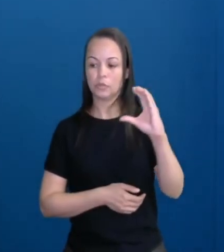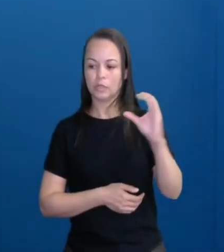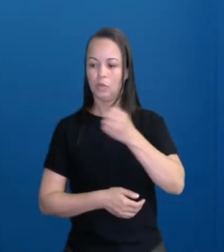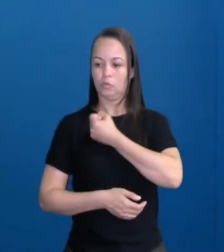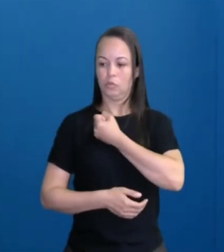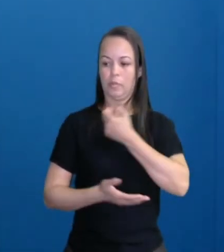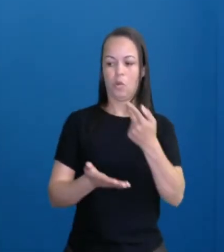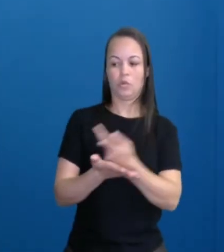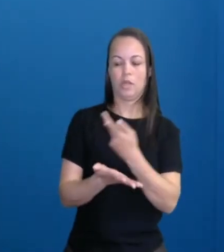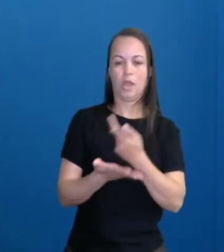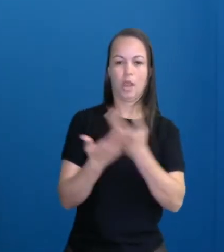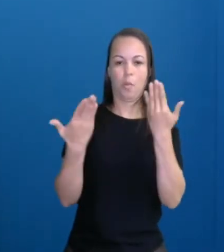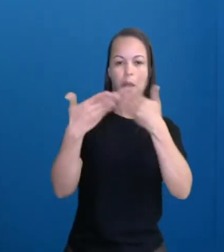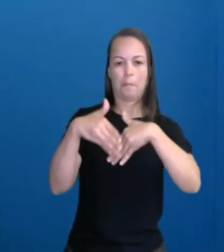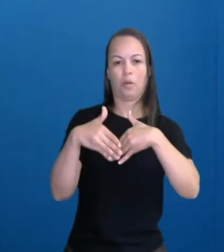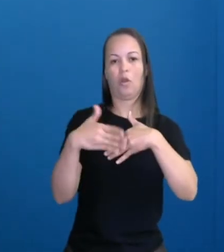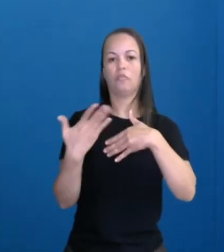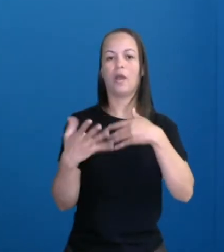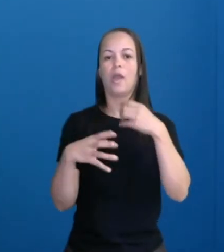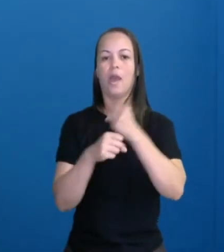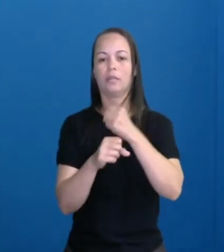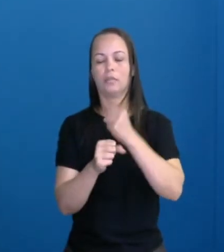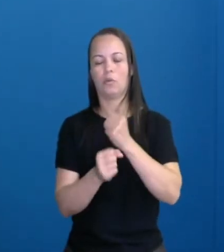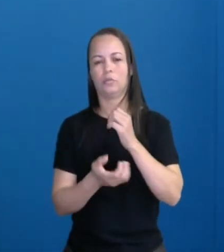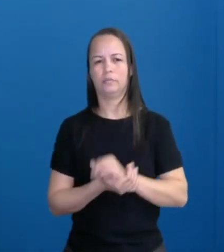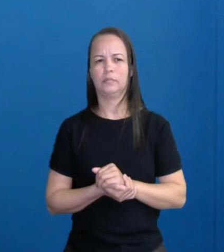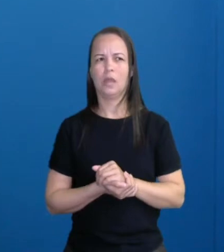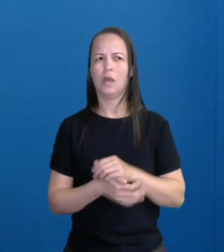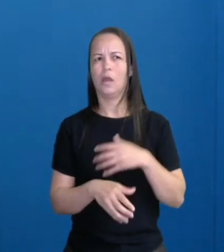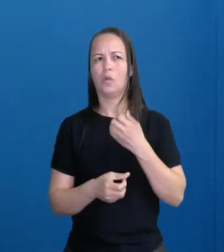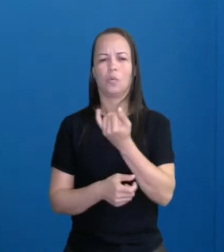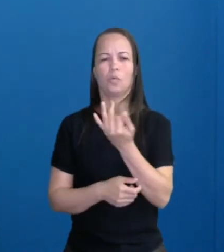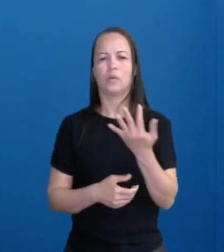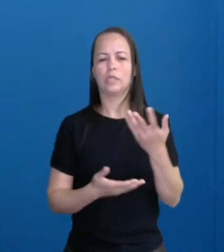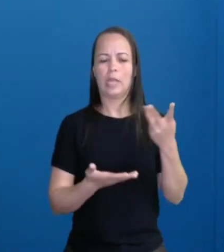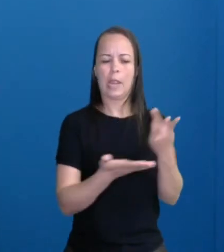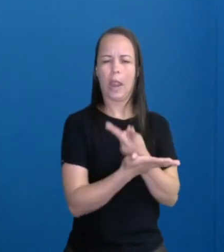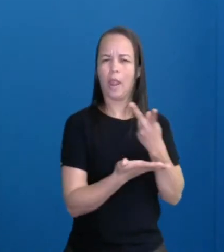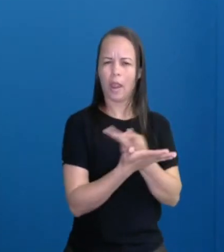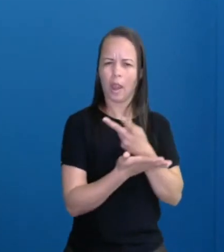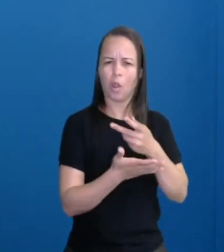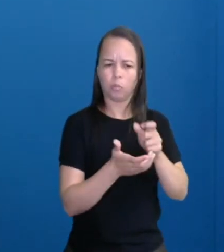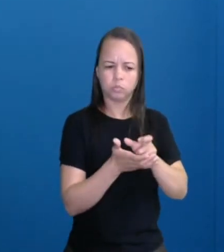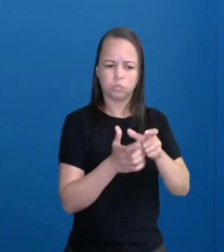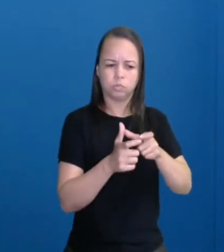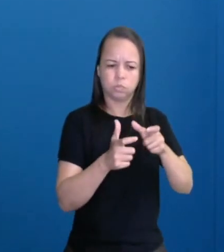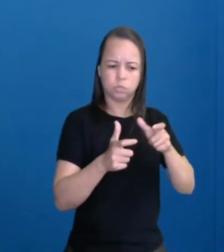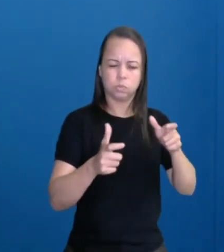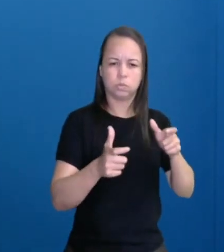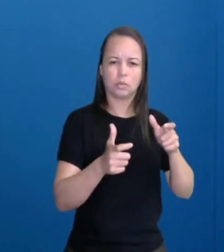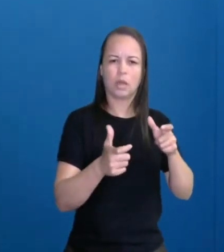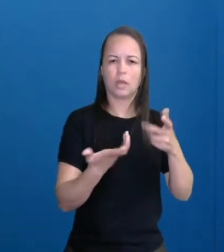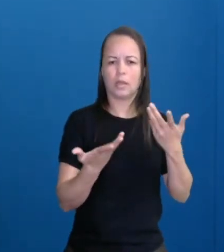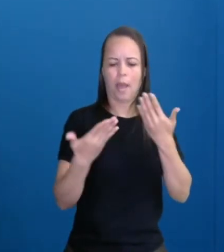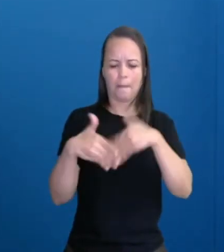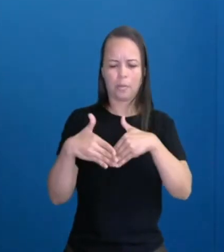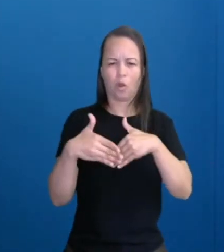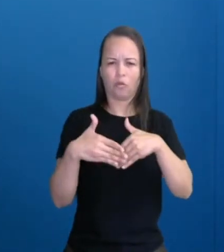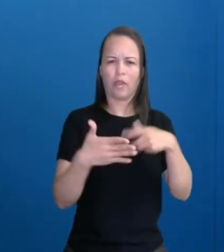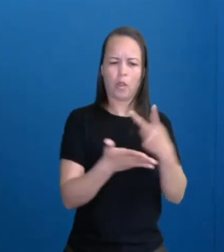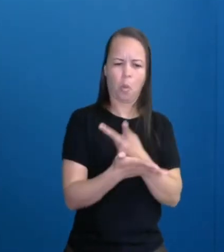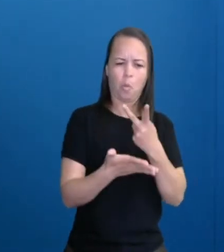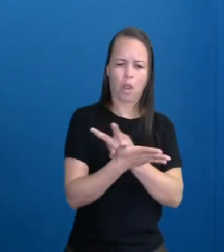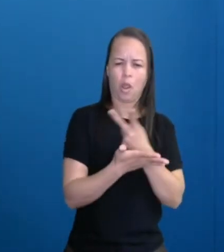a nota. À medida que a gente aumenta o número de erros de uma prova, a sua nota